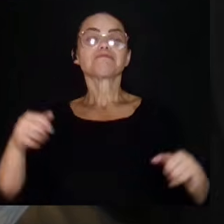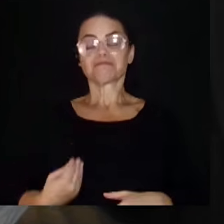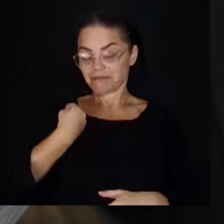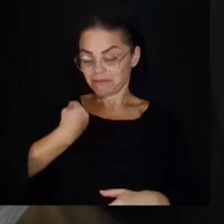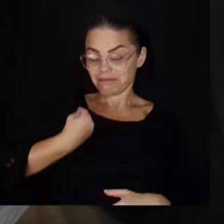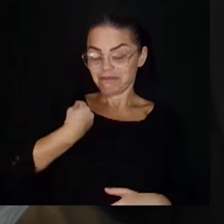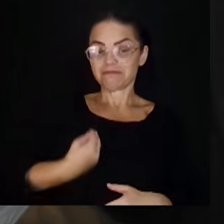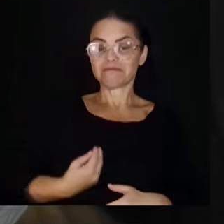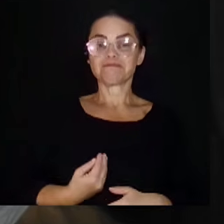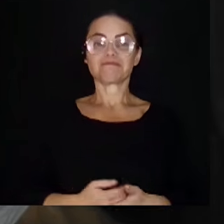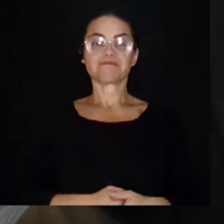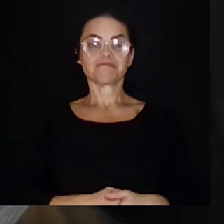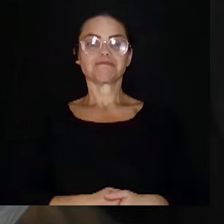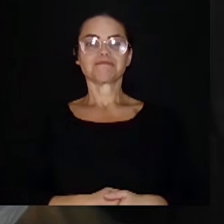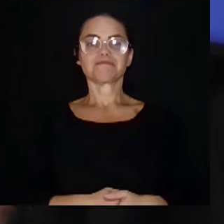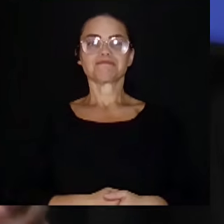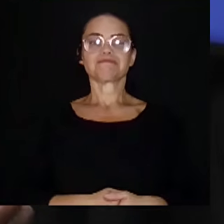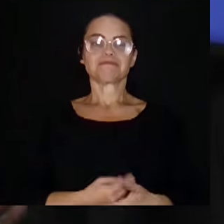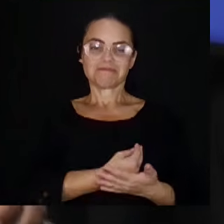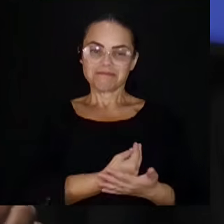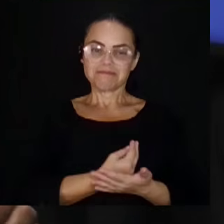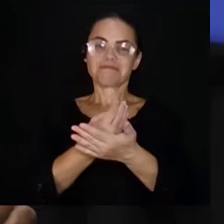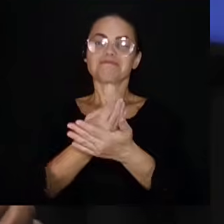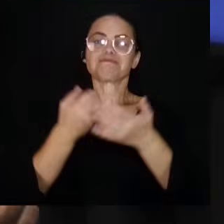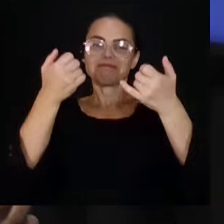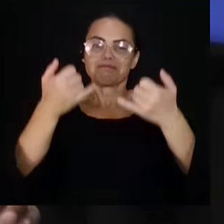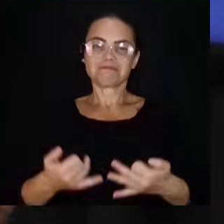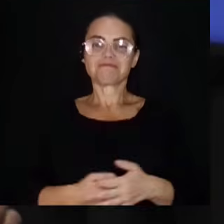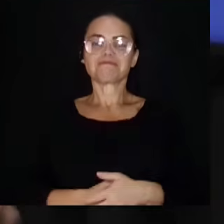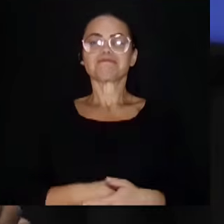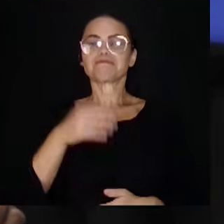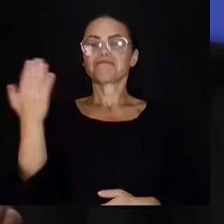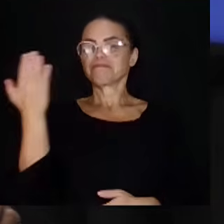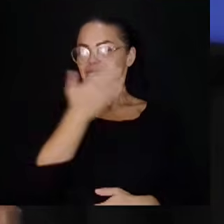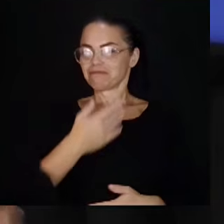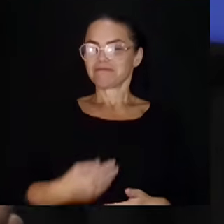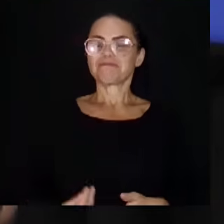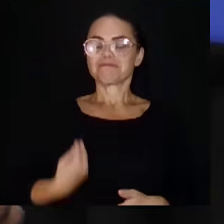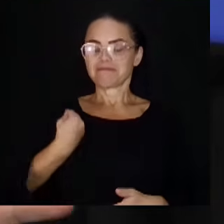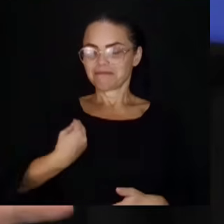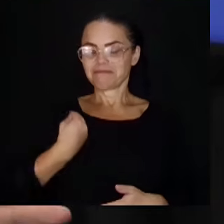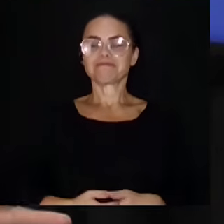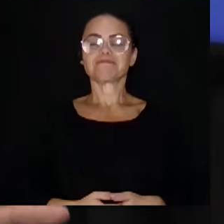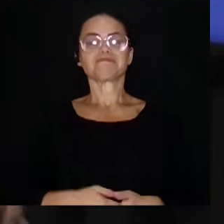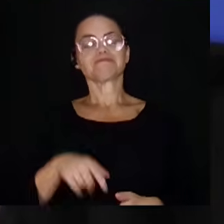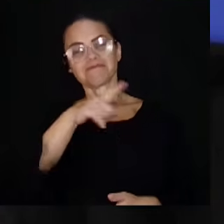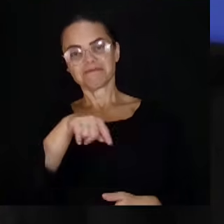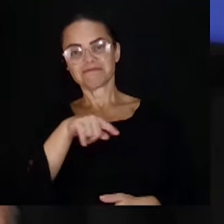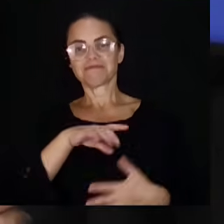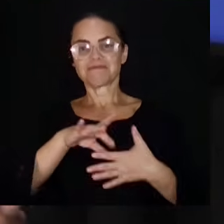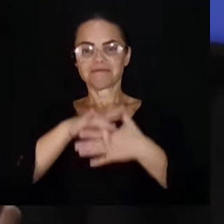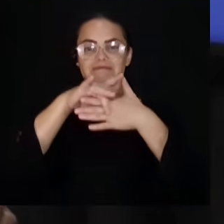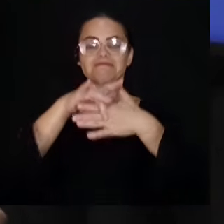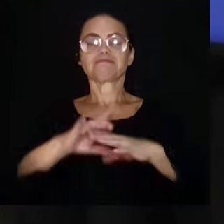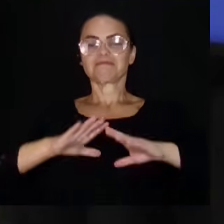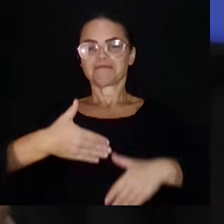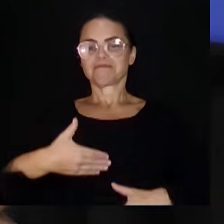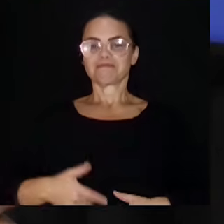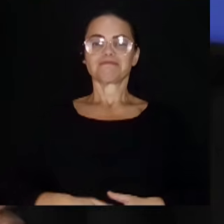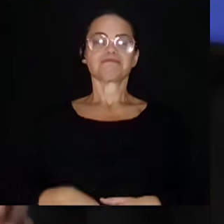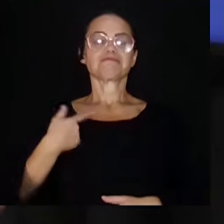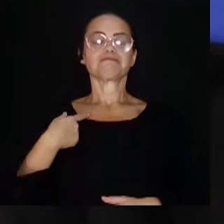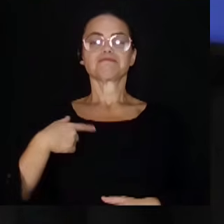pela sua entrega, né? Você é a prova viva de que liderança se constrói com coragem, com território,